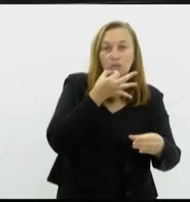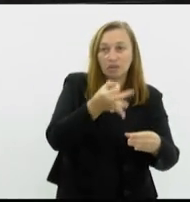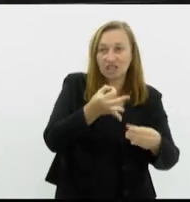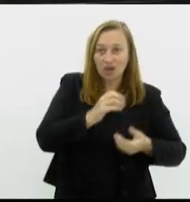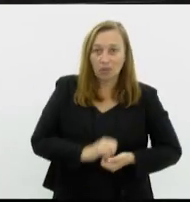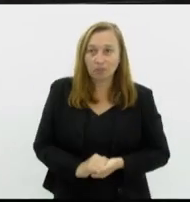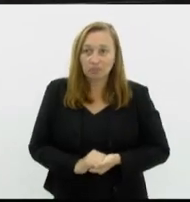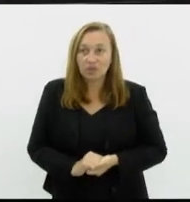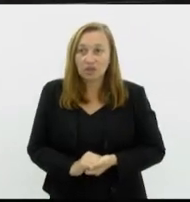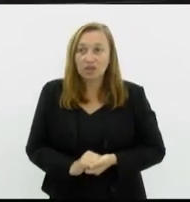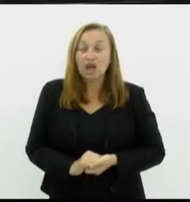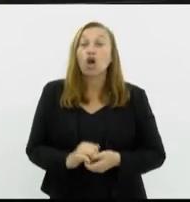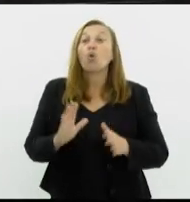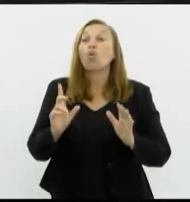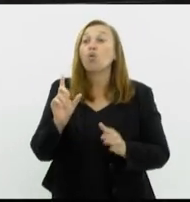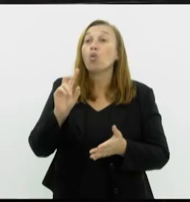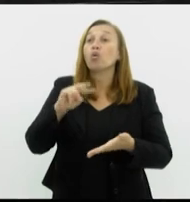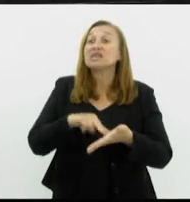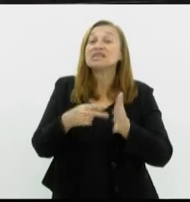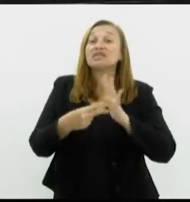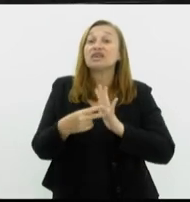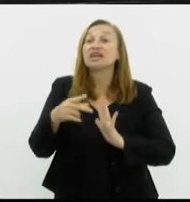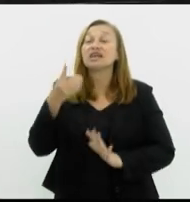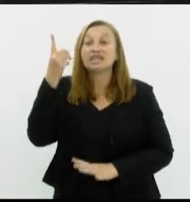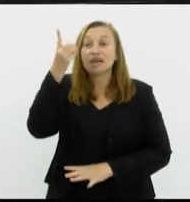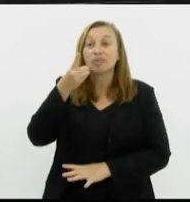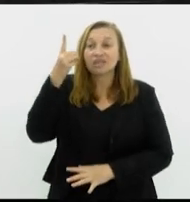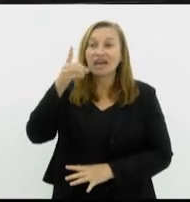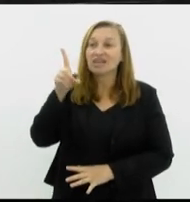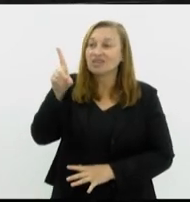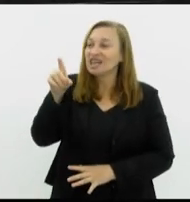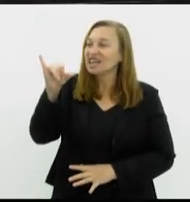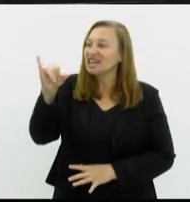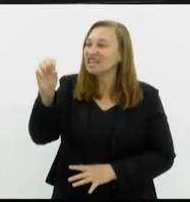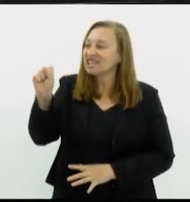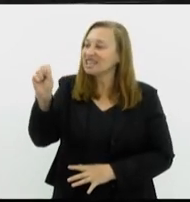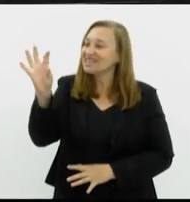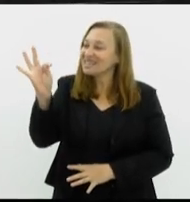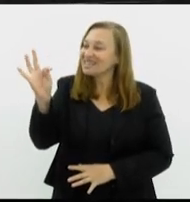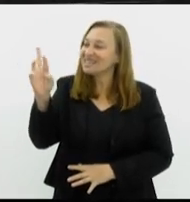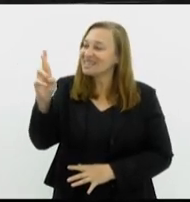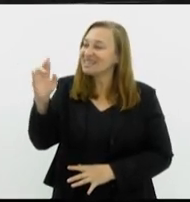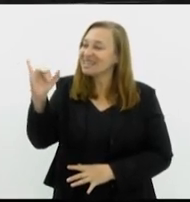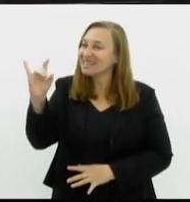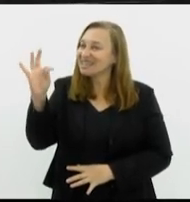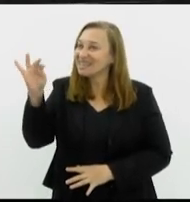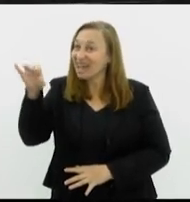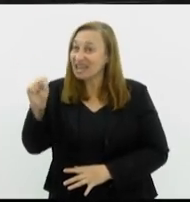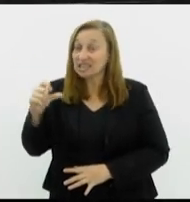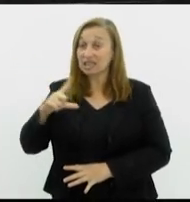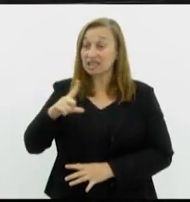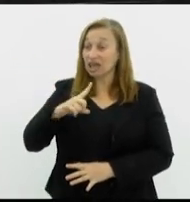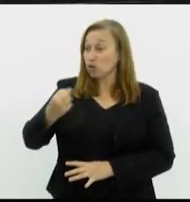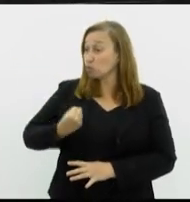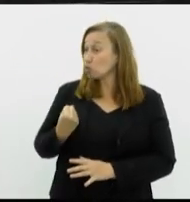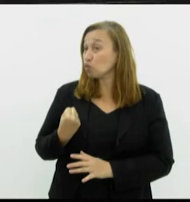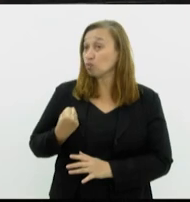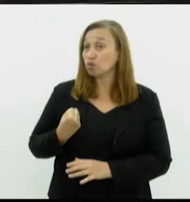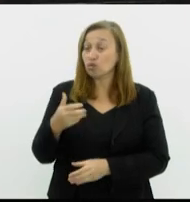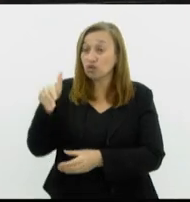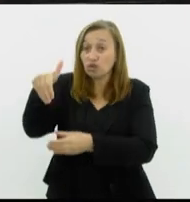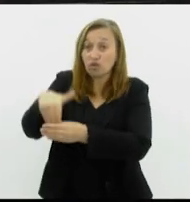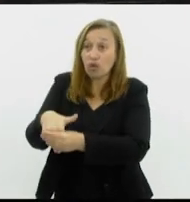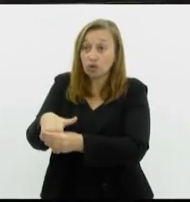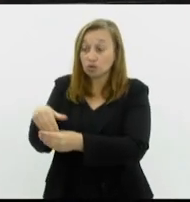que são deputados distritais, é aqueles que têm seu maior potencial de voto em um